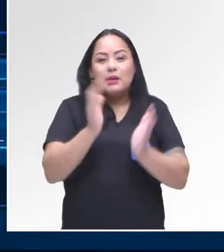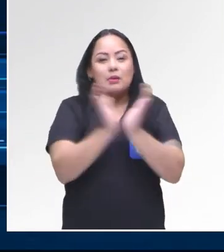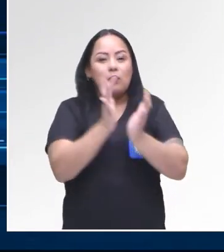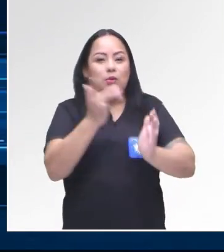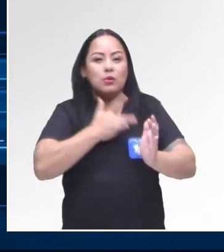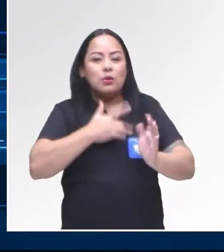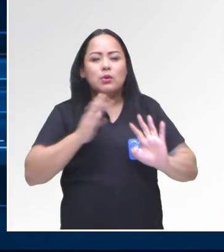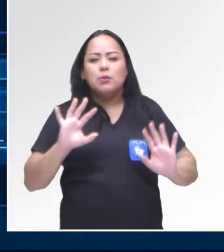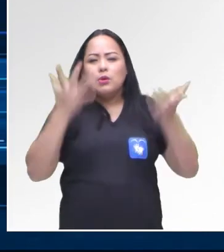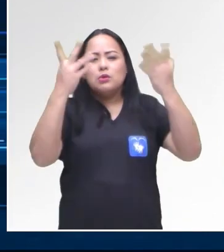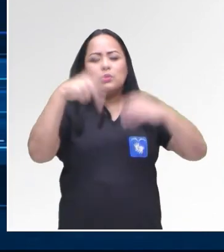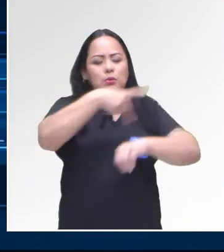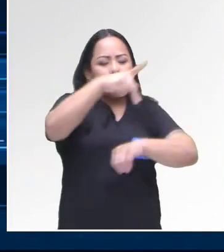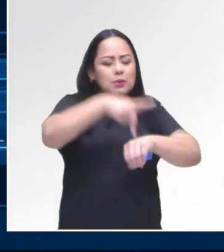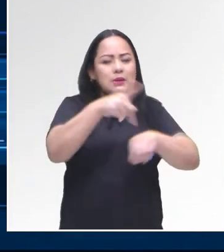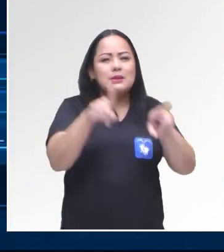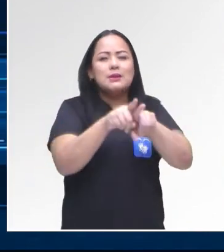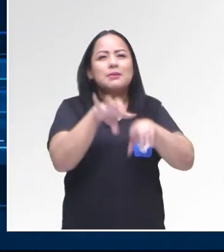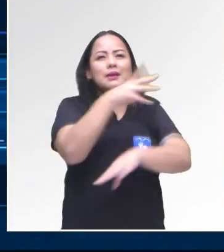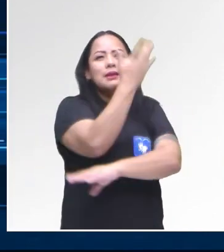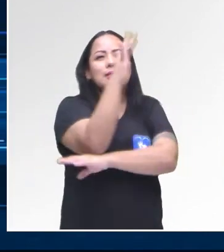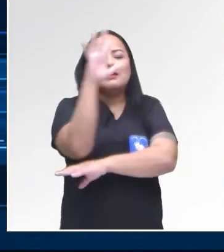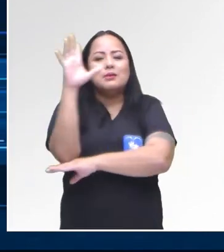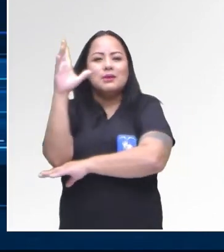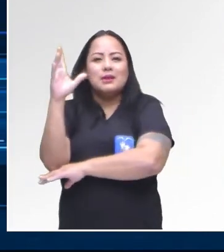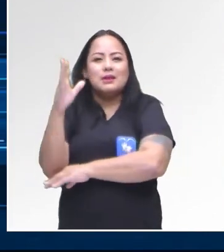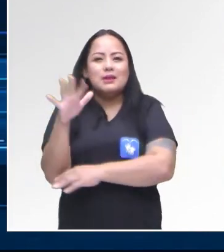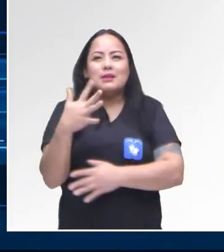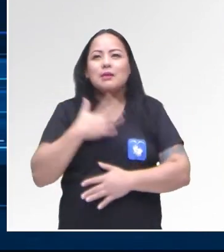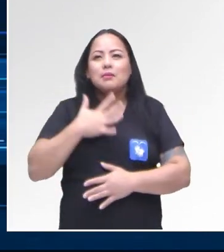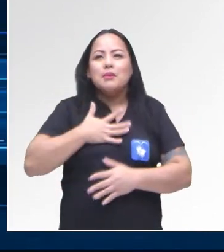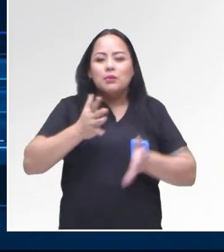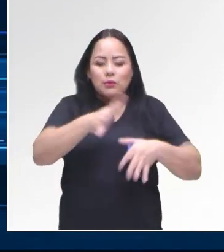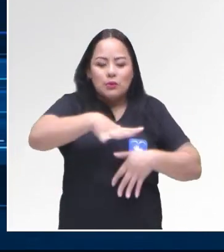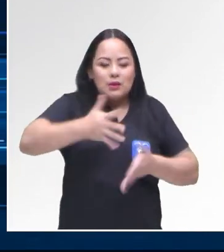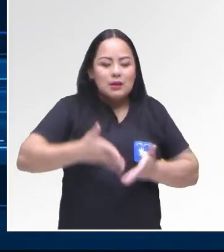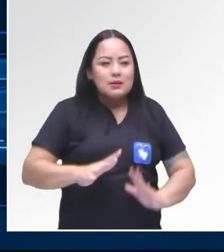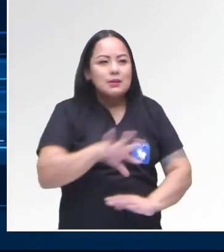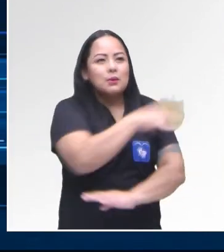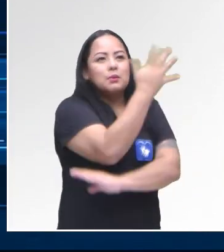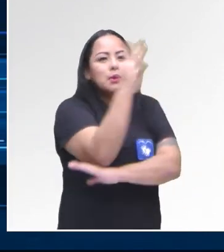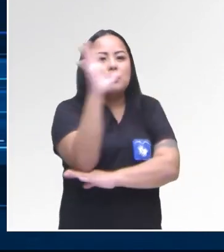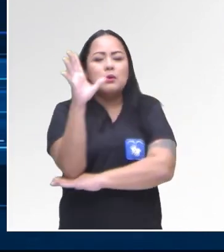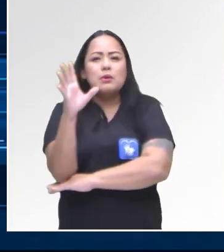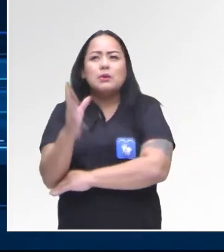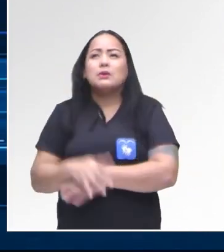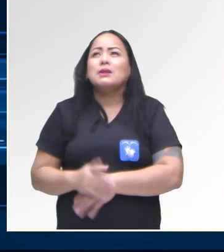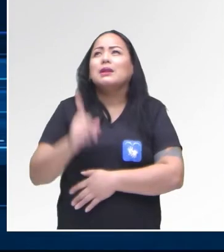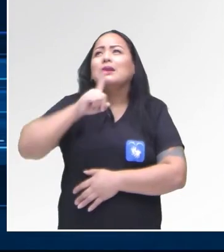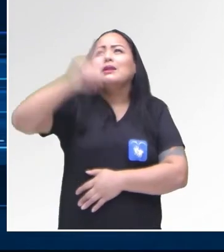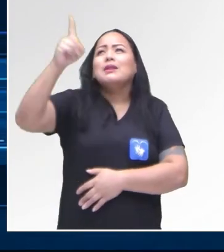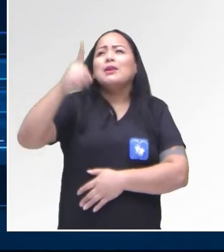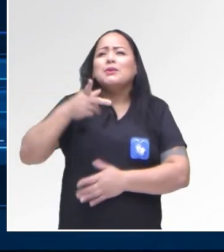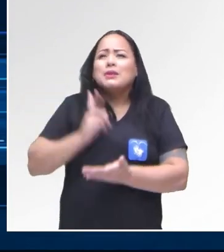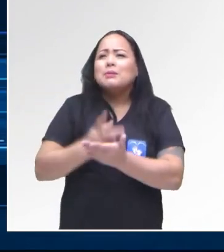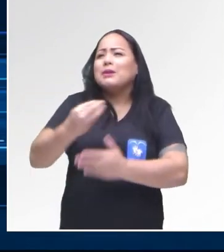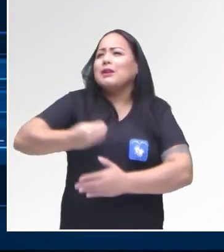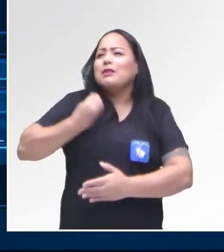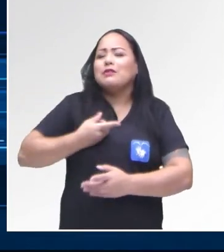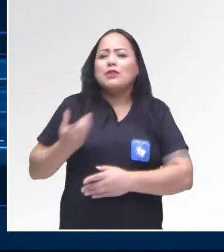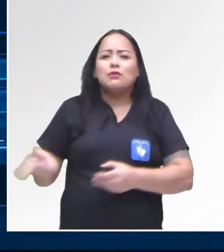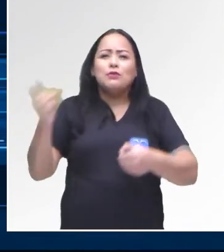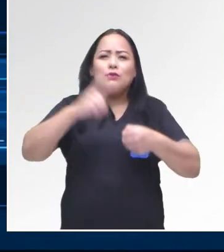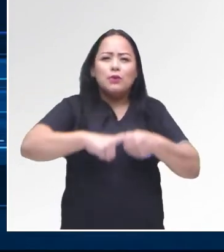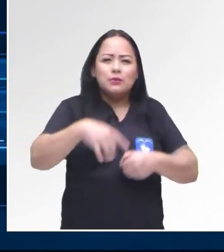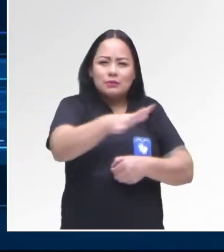da natureza. Minha terra tem palmeiras, onde canta o sabiá. Não permita, desde que eu morra, sem que eu volte para lá. Todo mundo em Portugal lá.